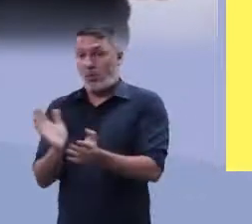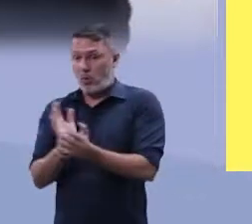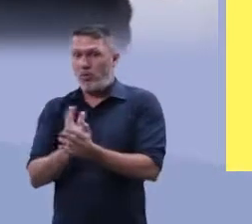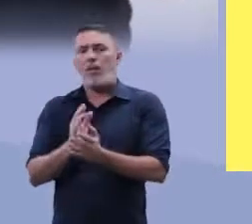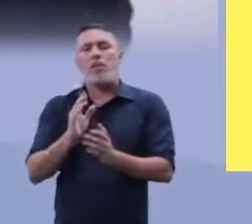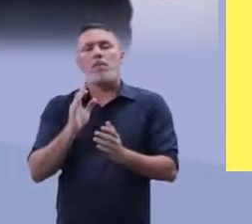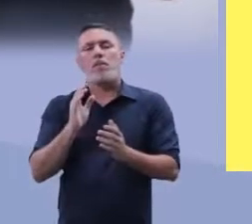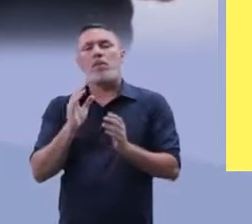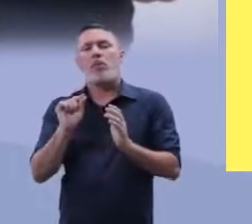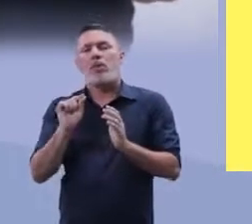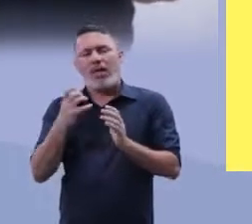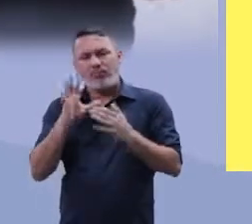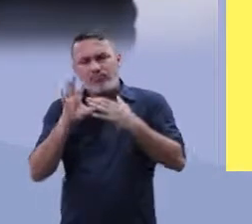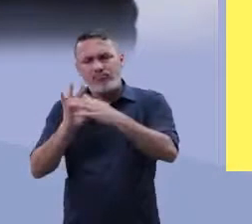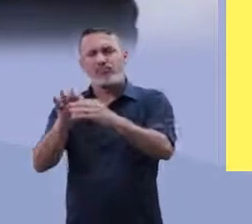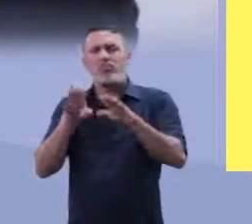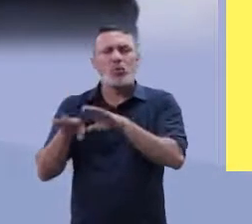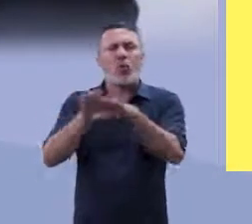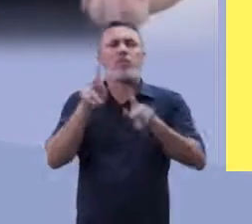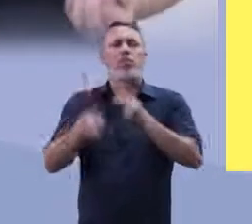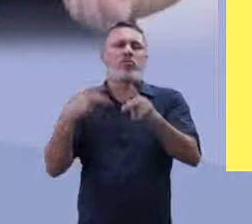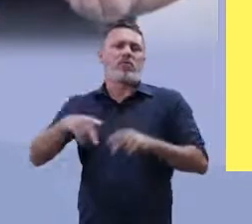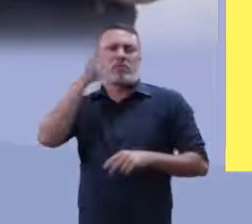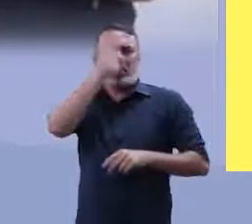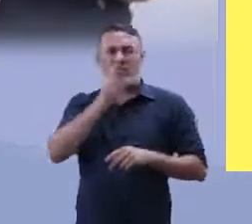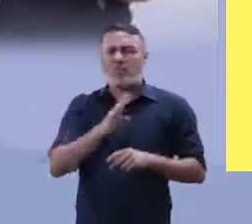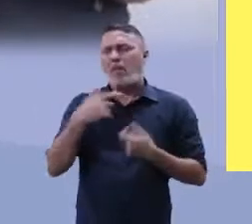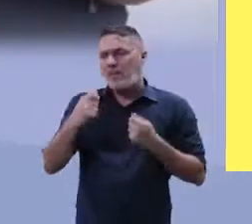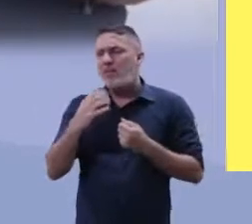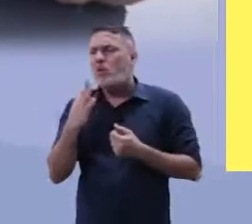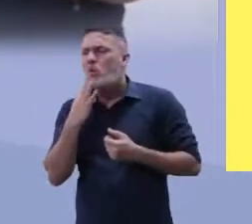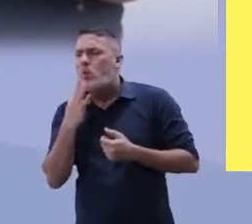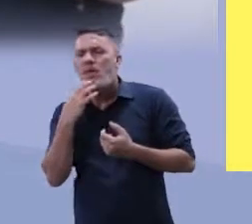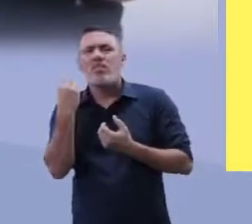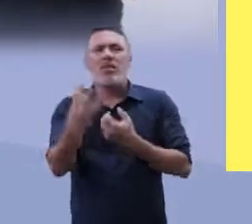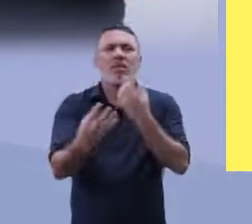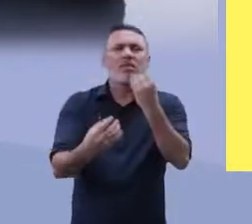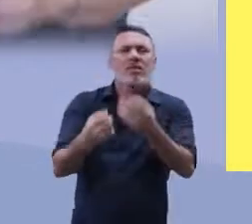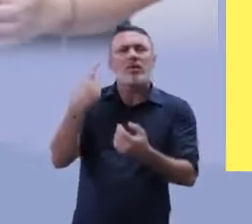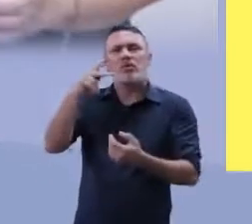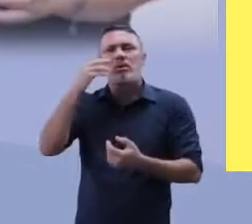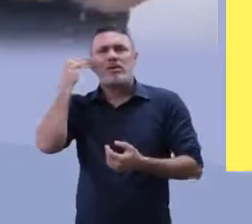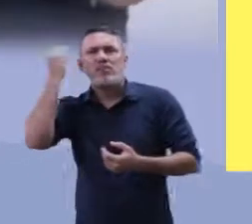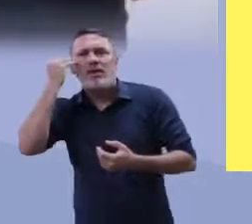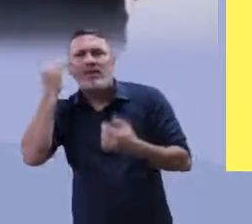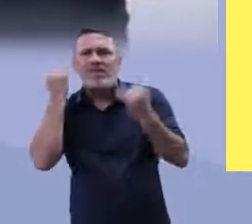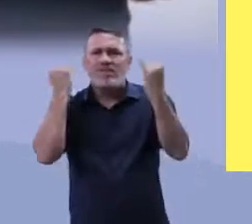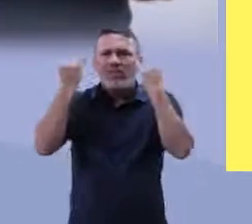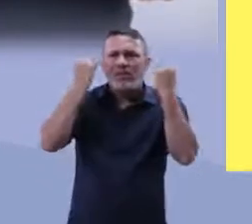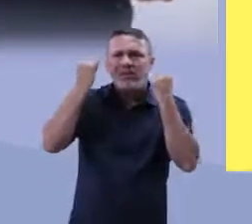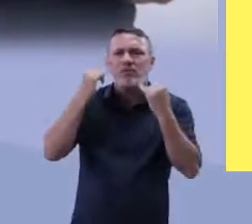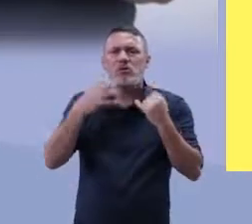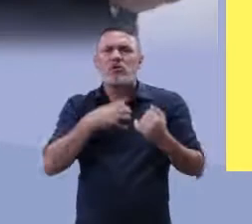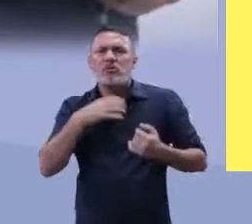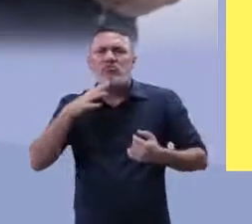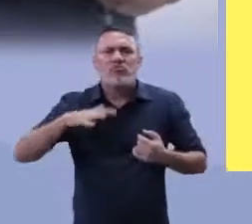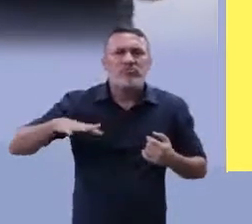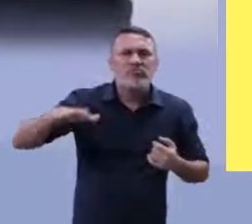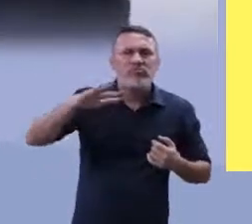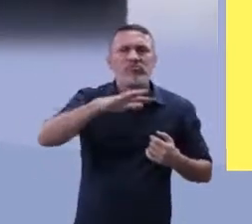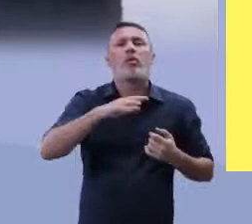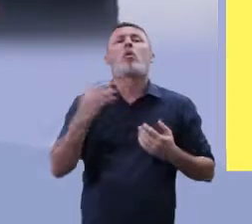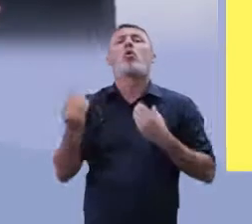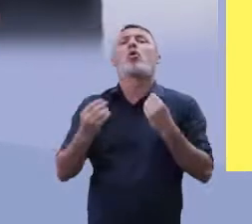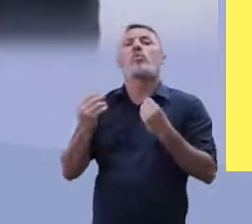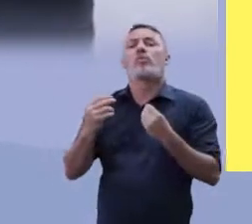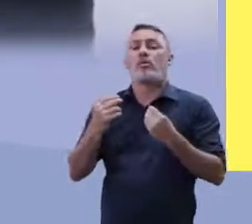era buscar uma linguagem que se assemelhasse ao homem brasileiro. Por meio de suas experimentações estéticas,